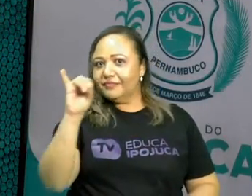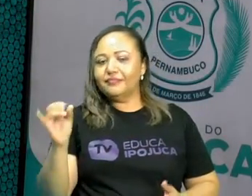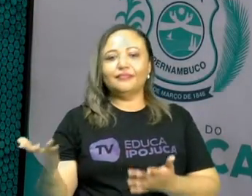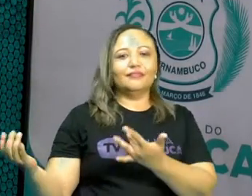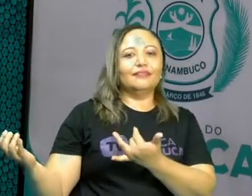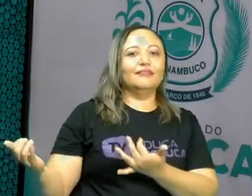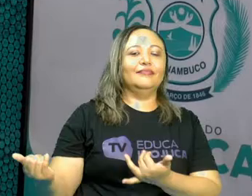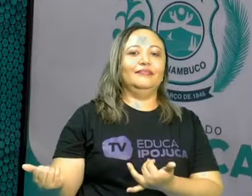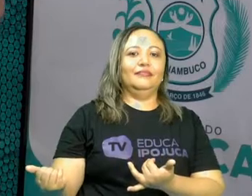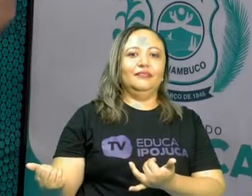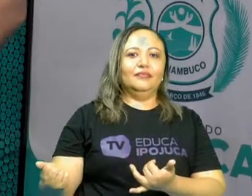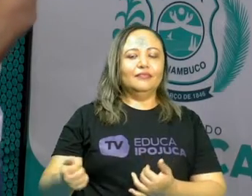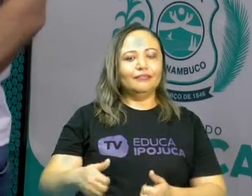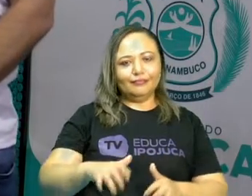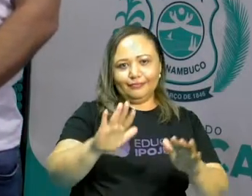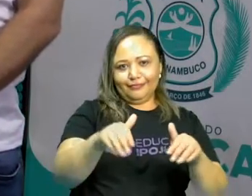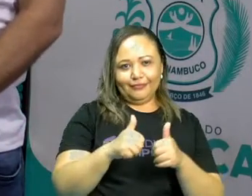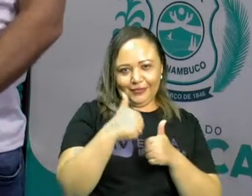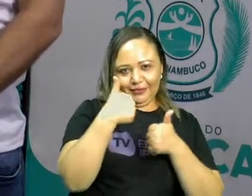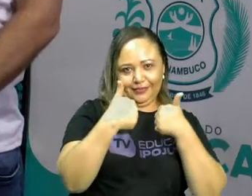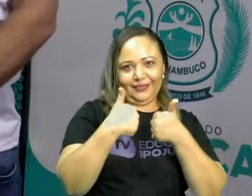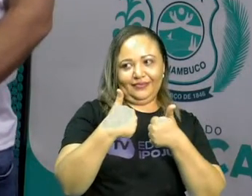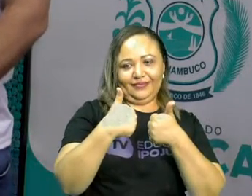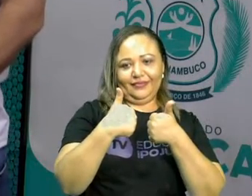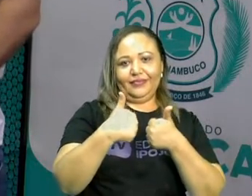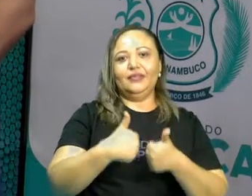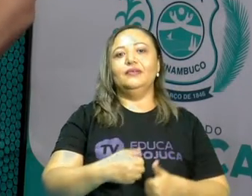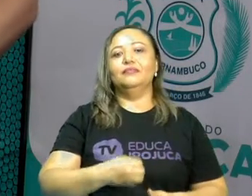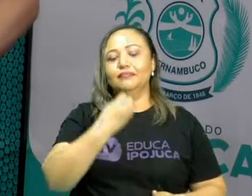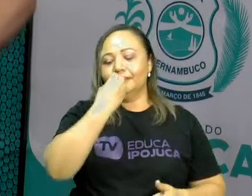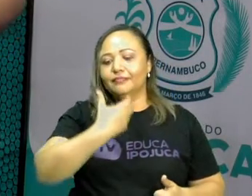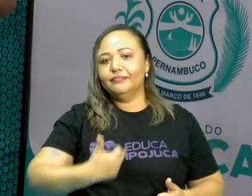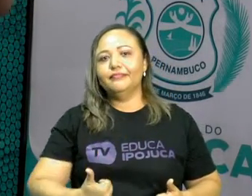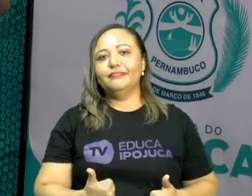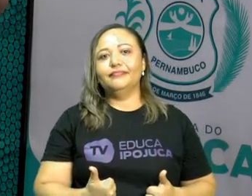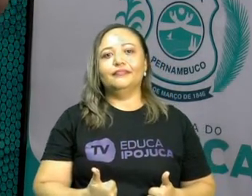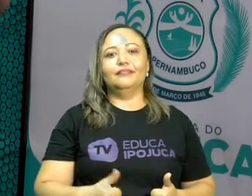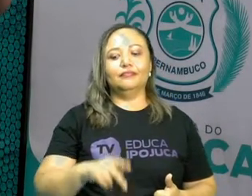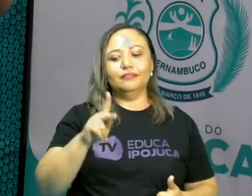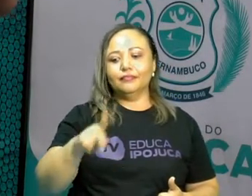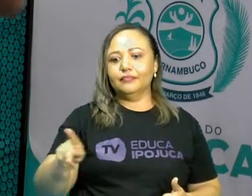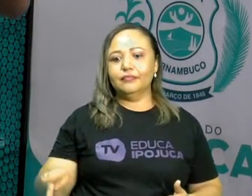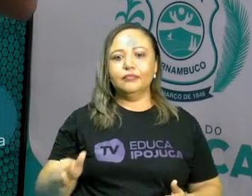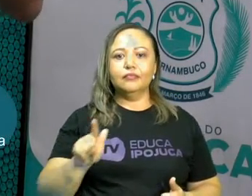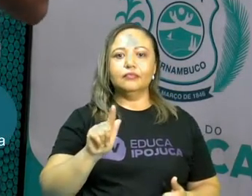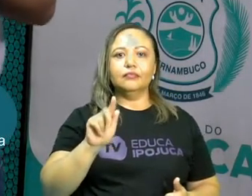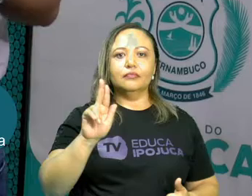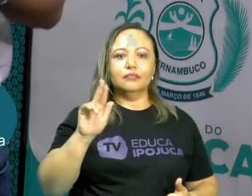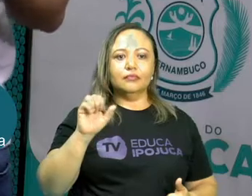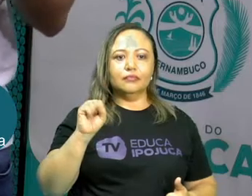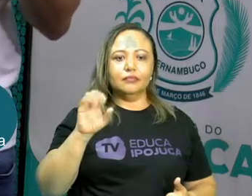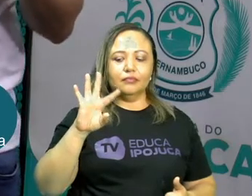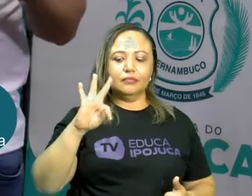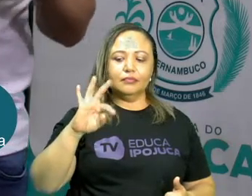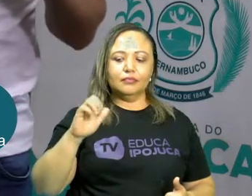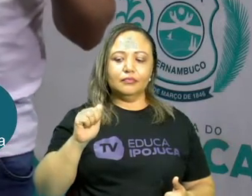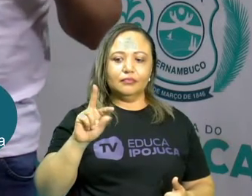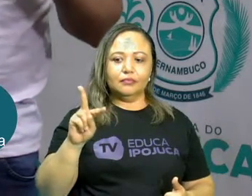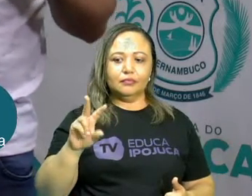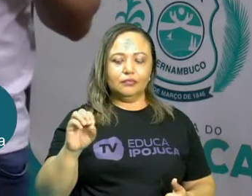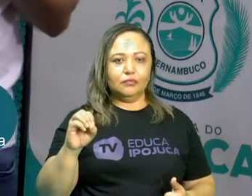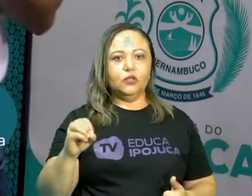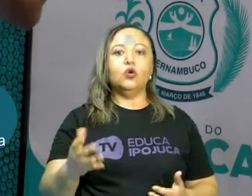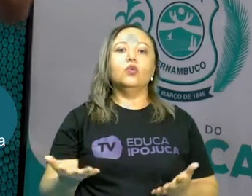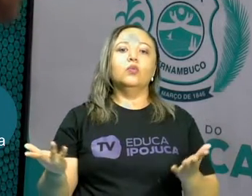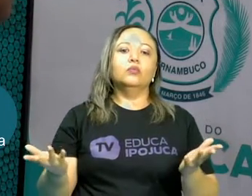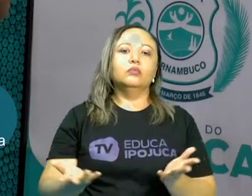Olá jovens, como é que estão vocês? Espero que estejam todos bem. Aqui é o professor Gustavo falando e hoje nós vamos